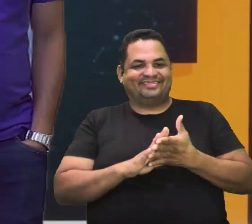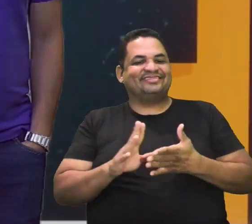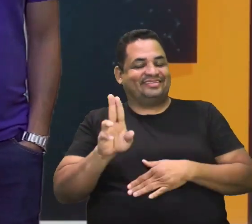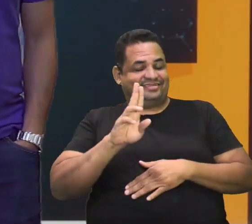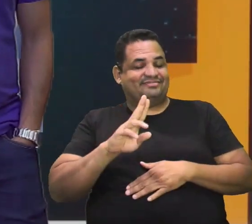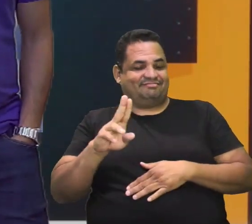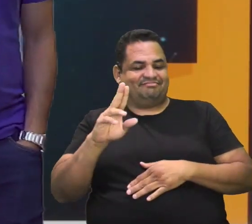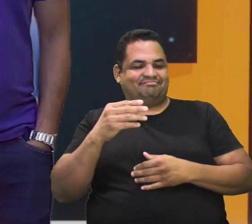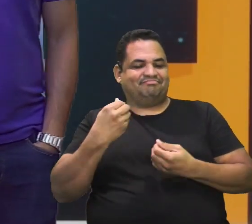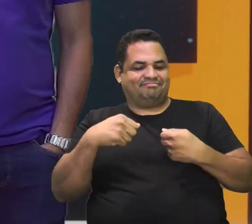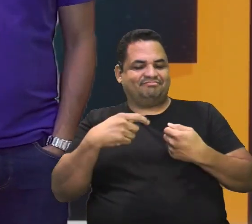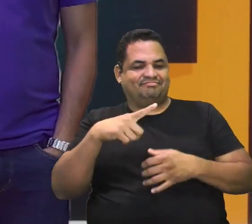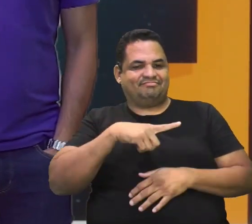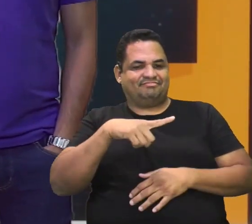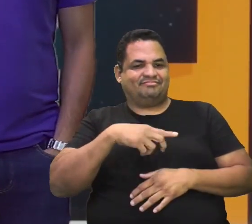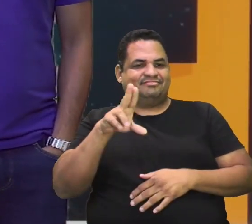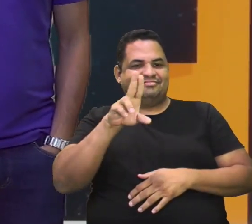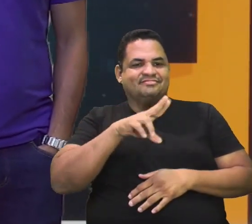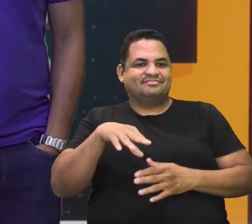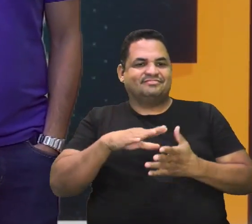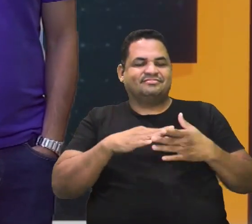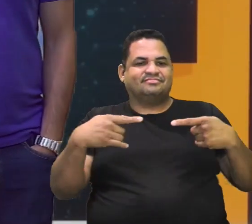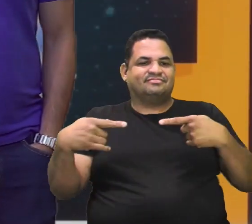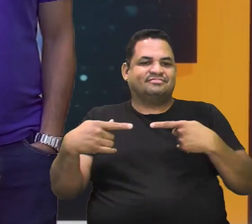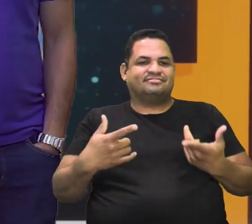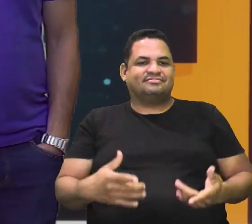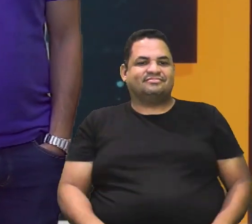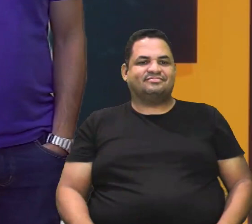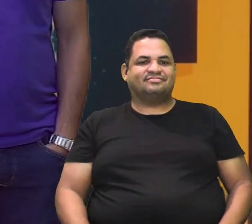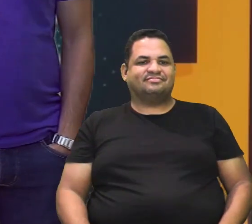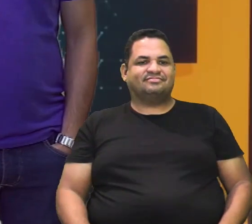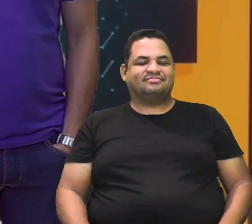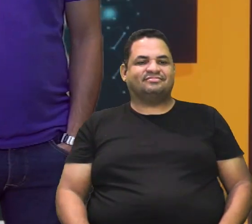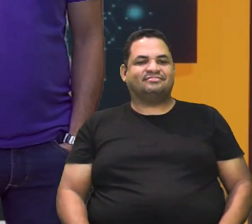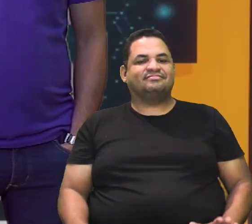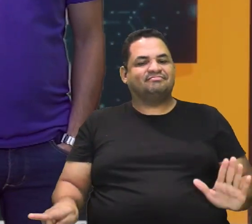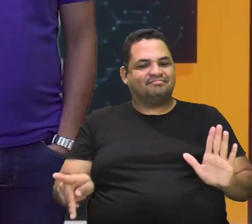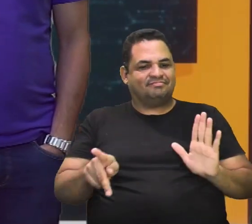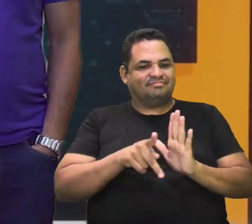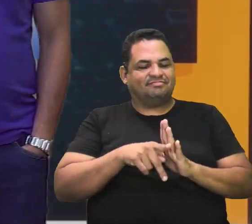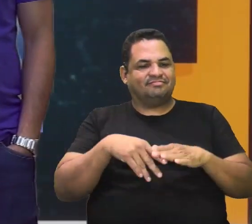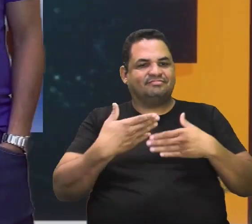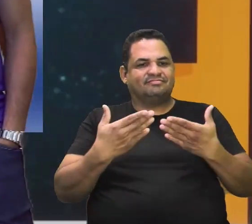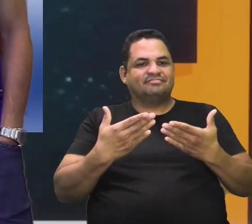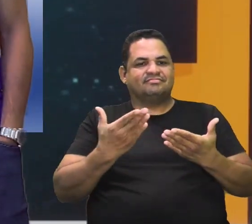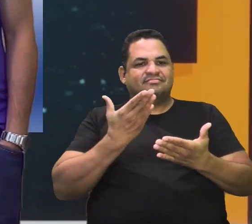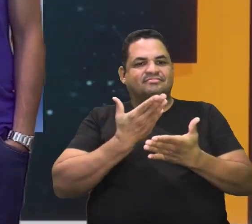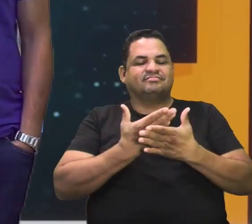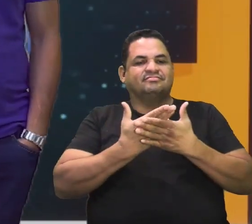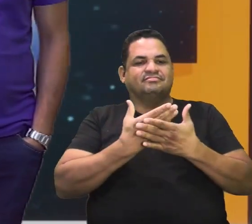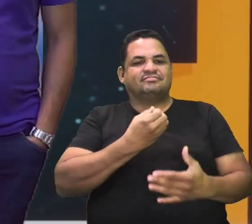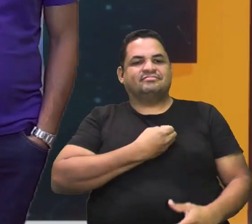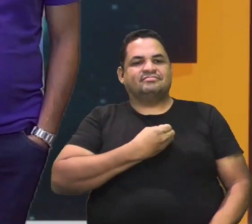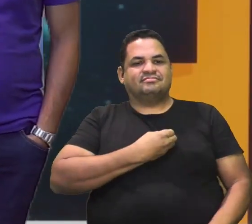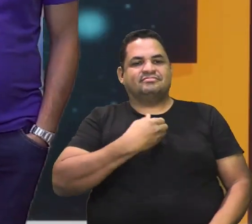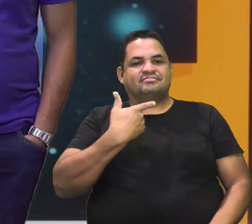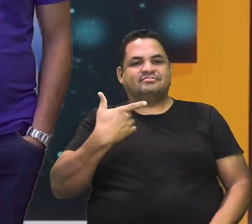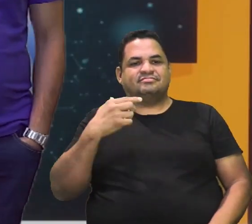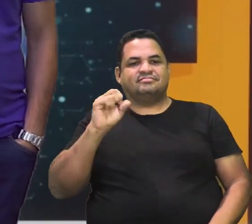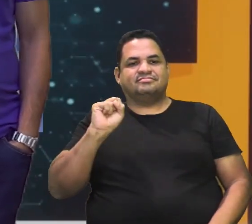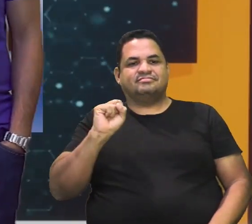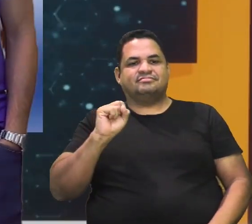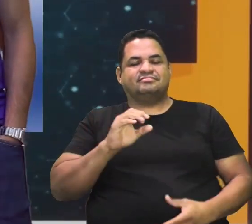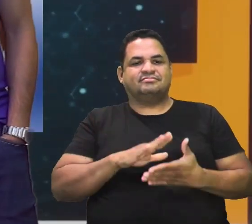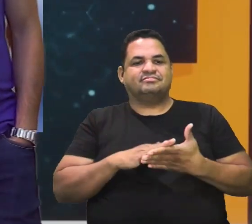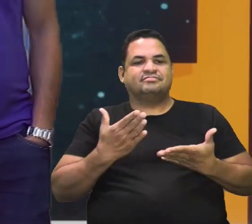ter aplicação, tem que ter algo mais, né, relativamente apropriado aí, né? Então, a aula de número 28,